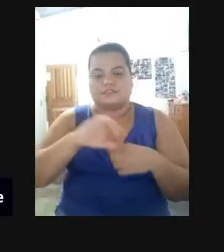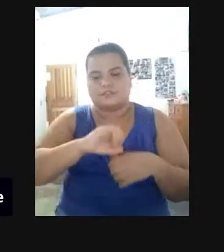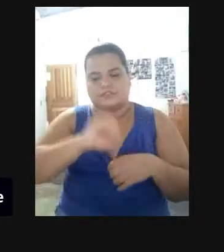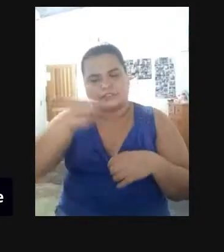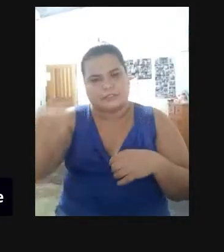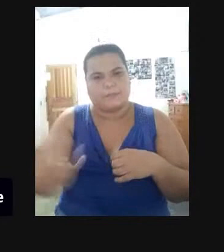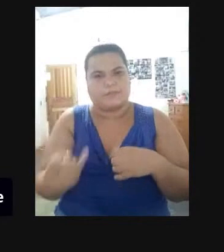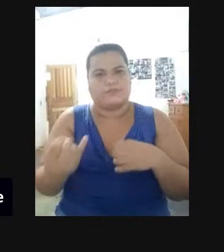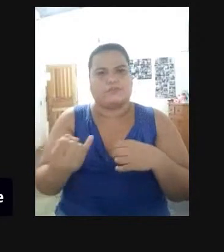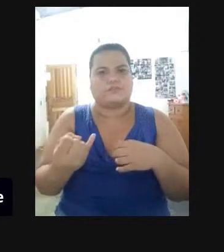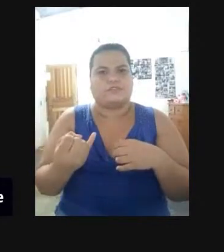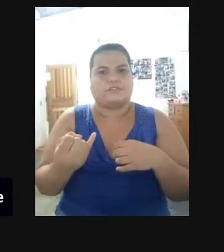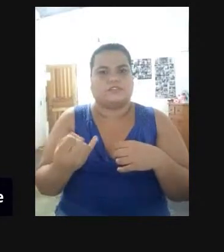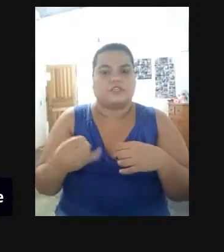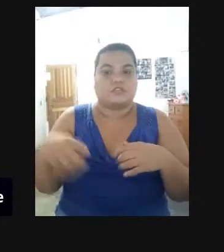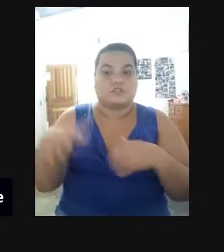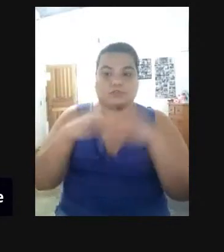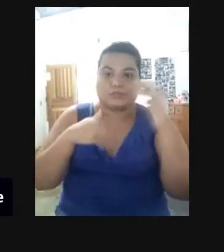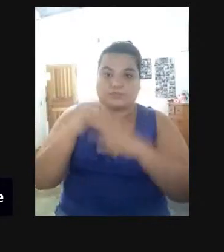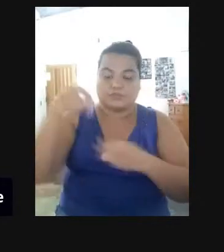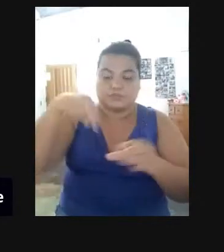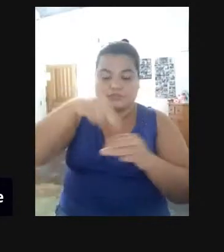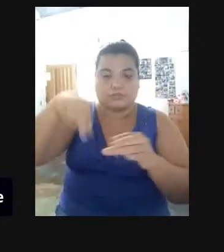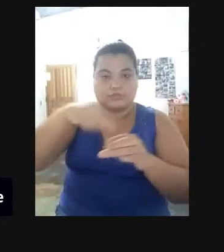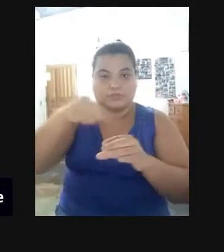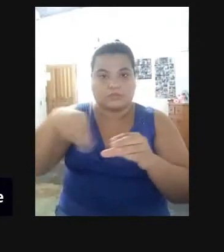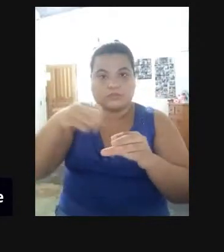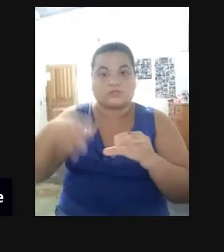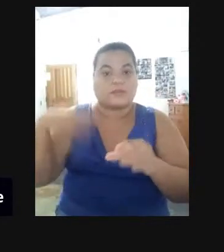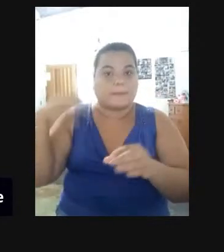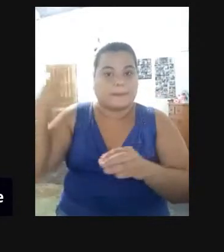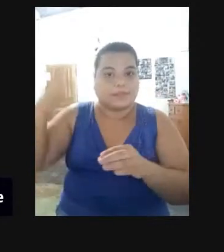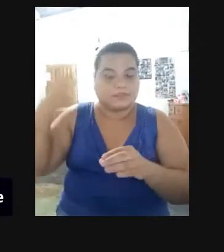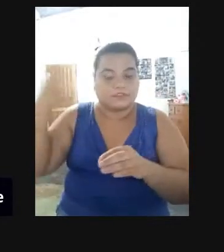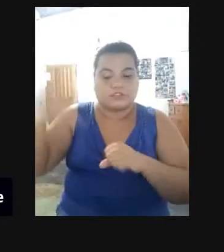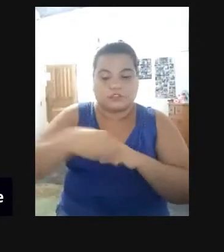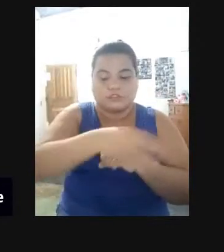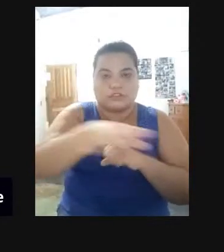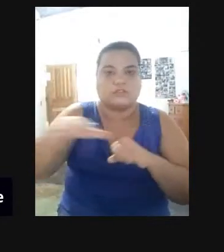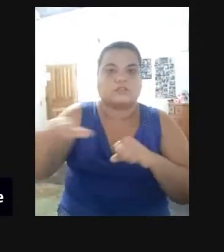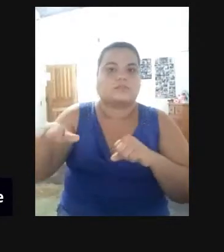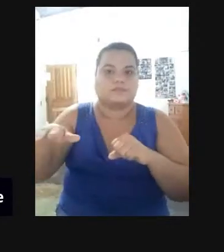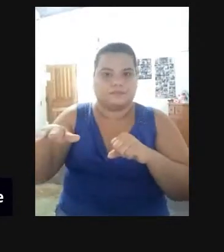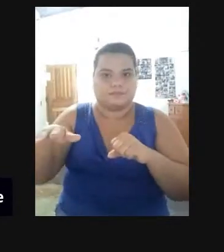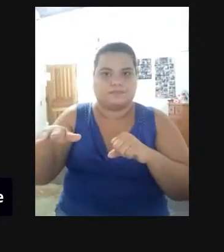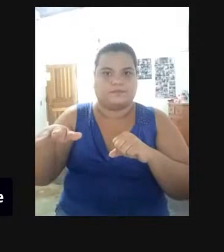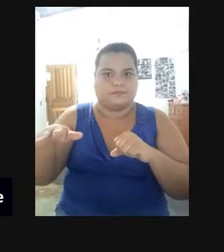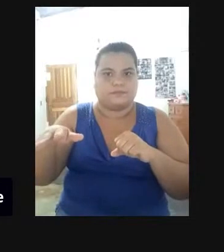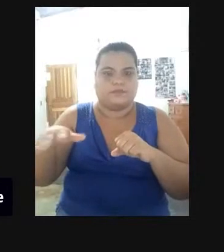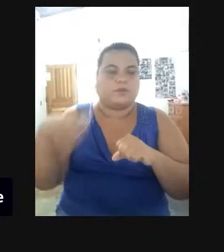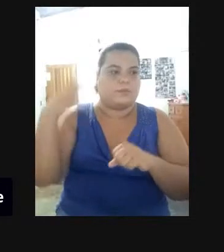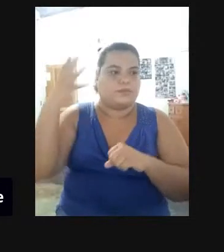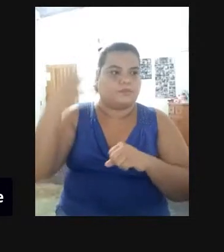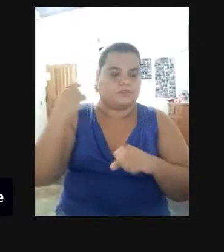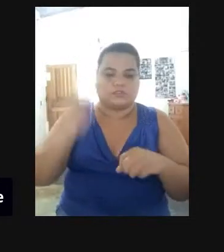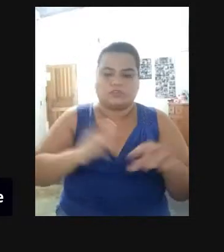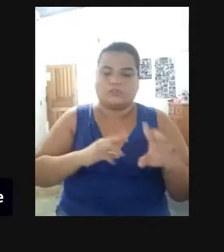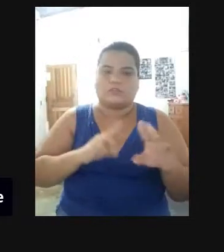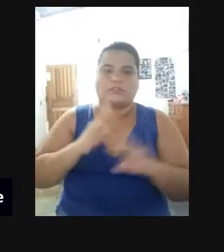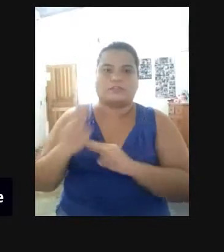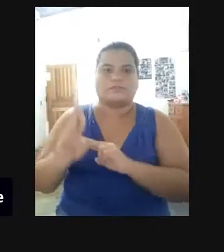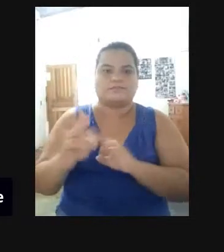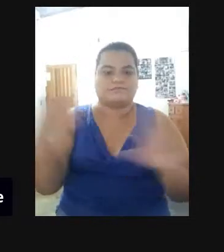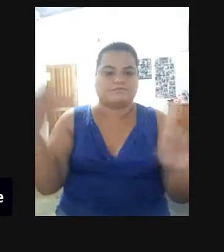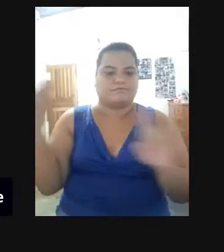todos os profissionais que estiveram aqui, com seus conhecimentos, sendo profissionais referências nas suas áreas de atuação.